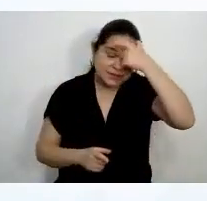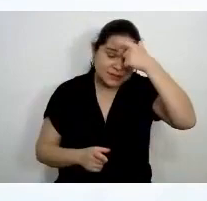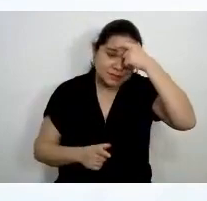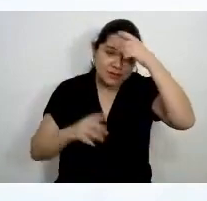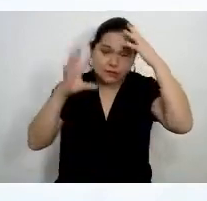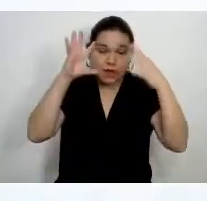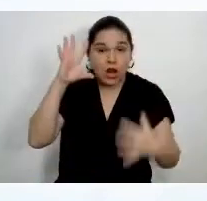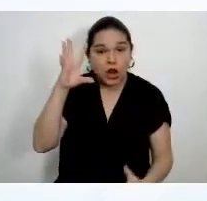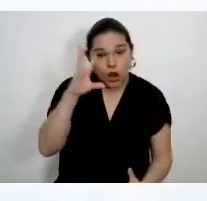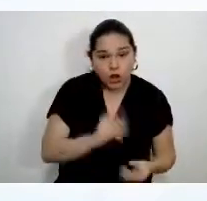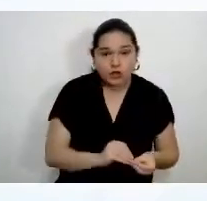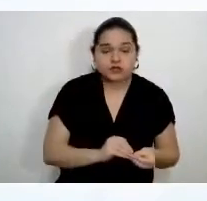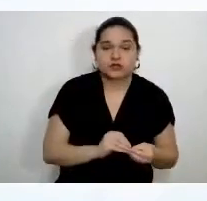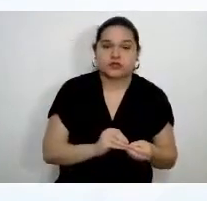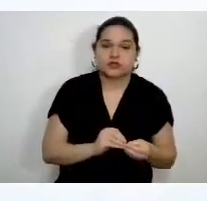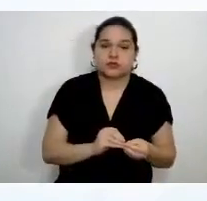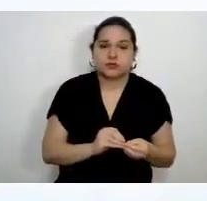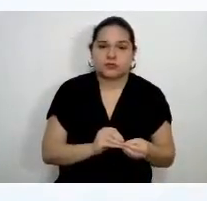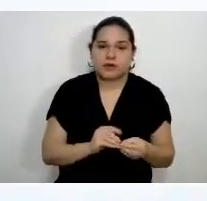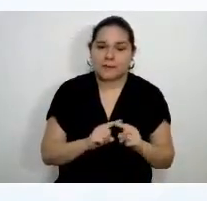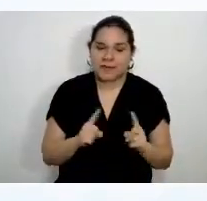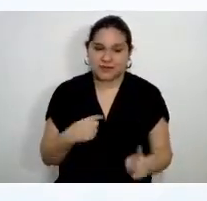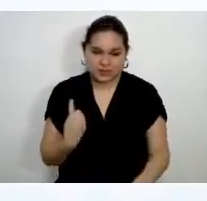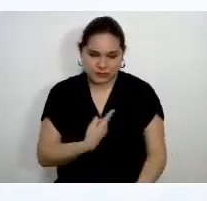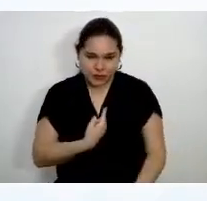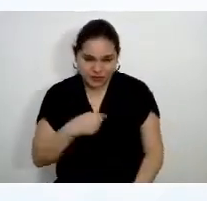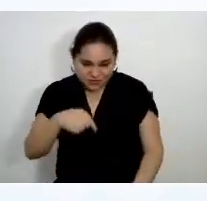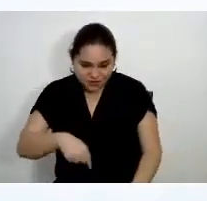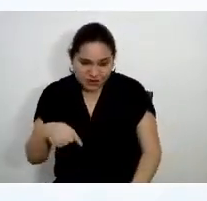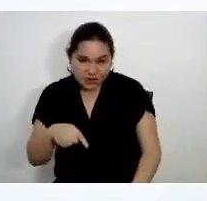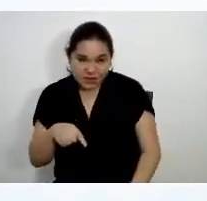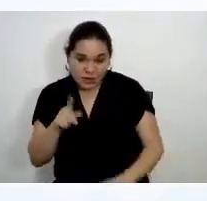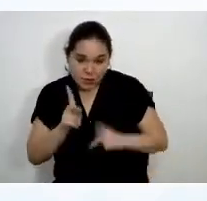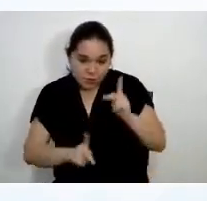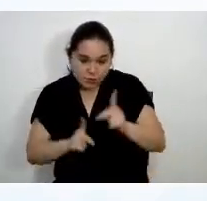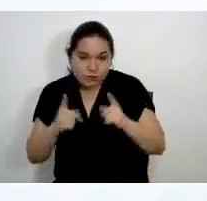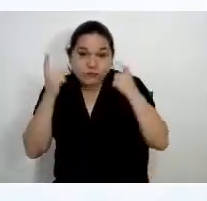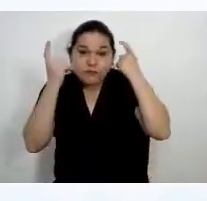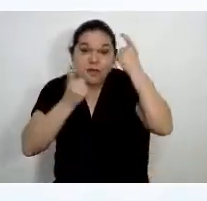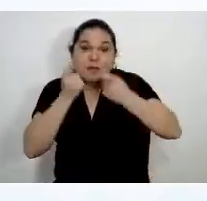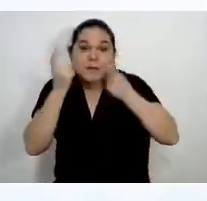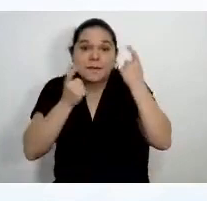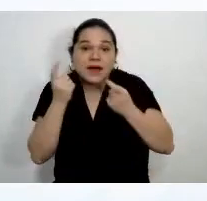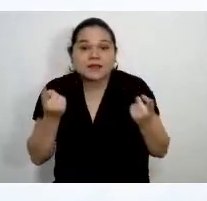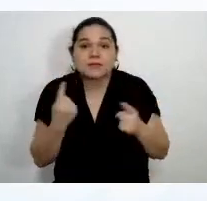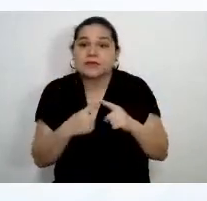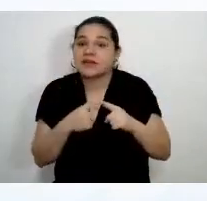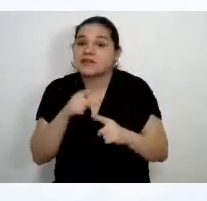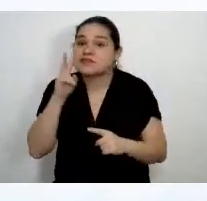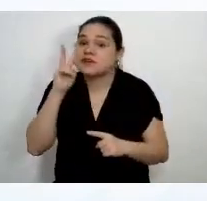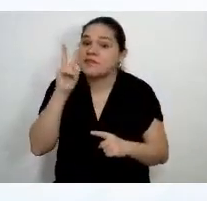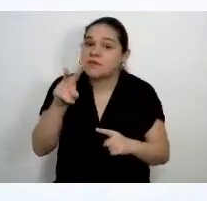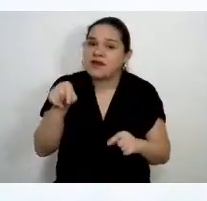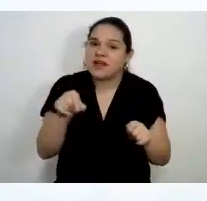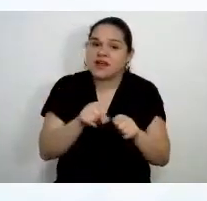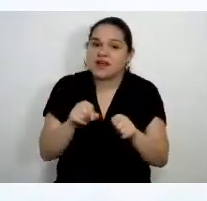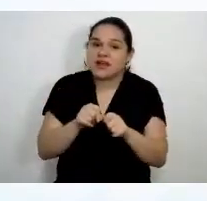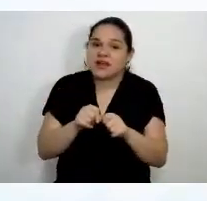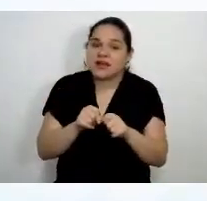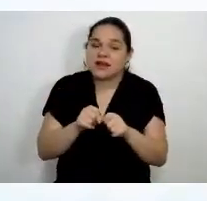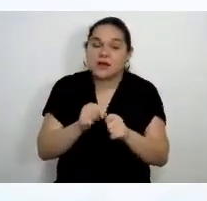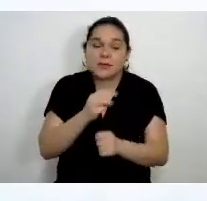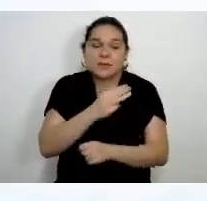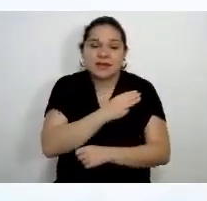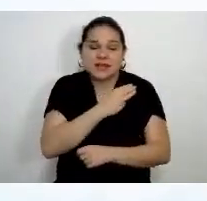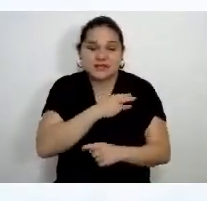e coerente, mas nós aqui, o povo, ficamos preocupados porque já vimos ele desautorizar esse mesmo